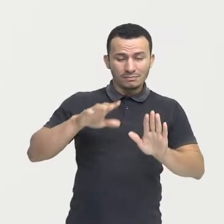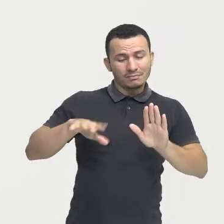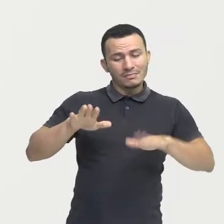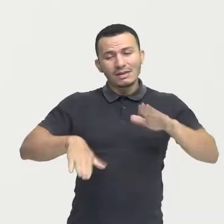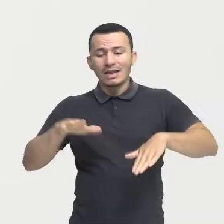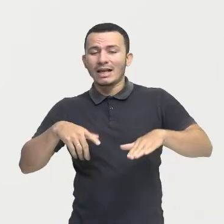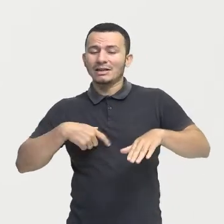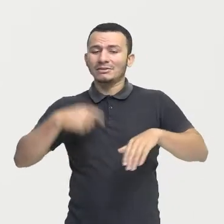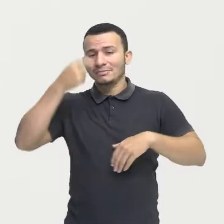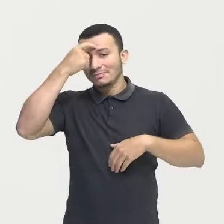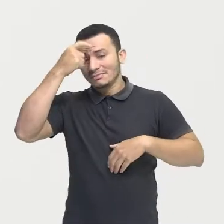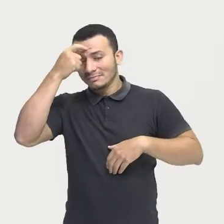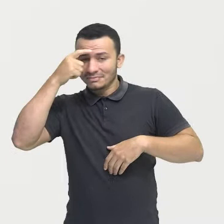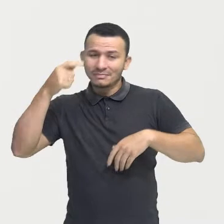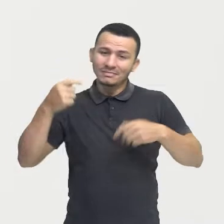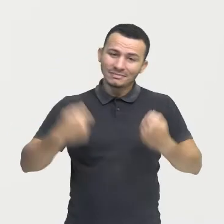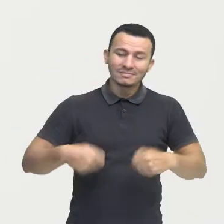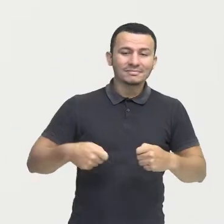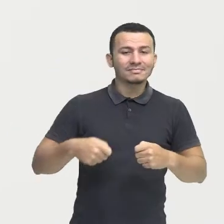né? Então, isso aí é